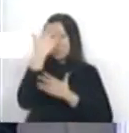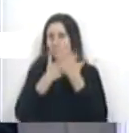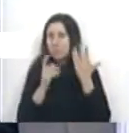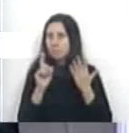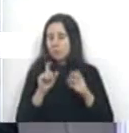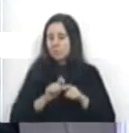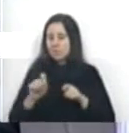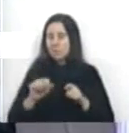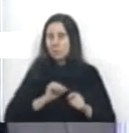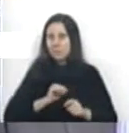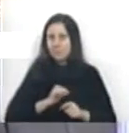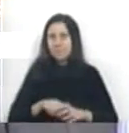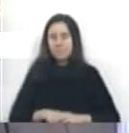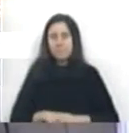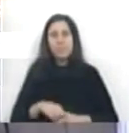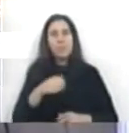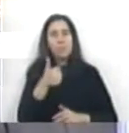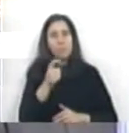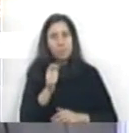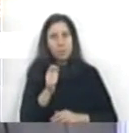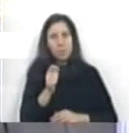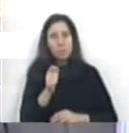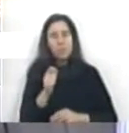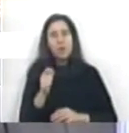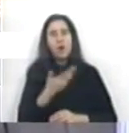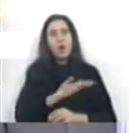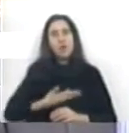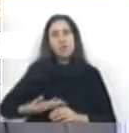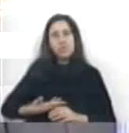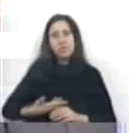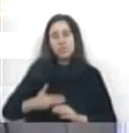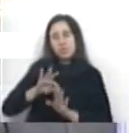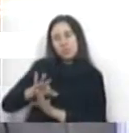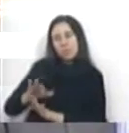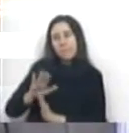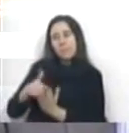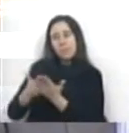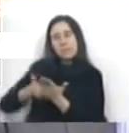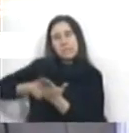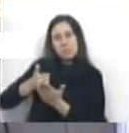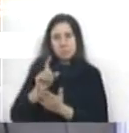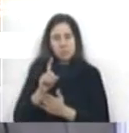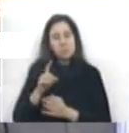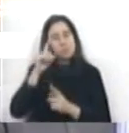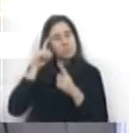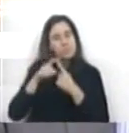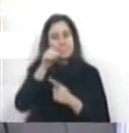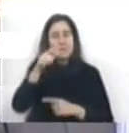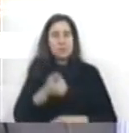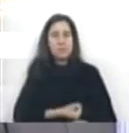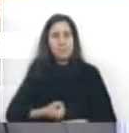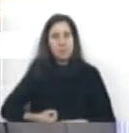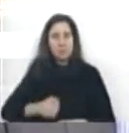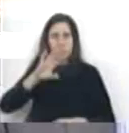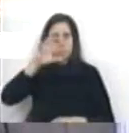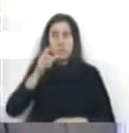com o nosso mandato. O Bloco não colocou entre parênteses a sua principal proposta para defender os desempregados deste país: